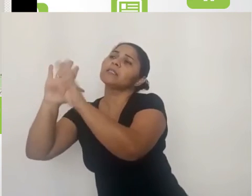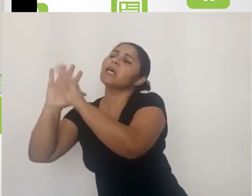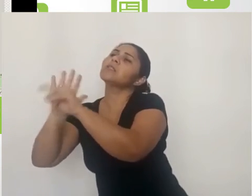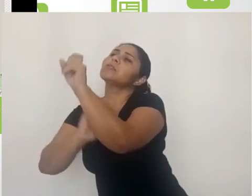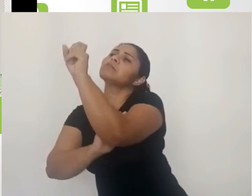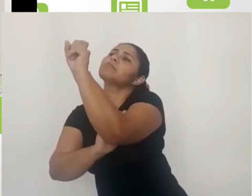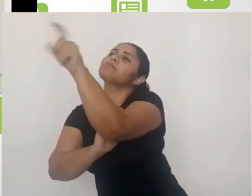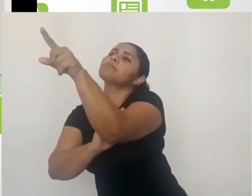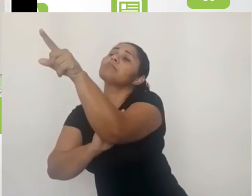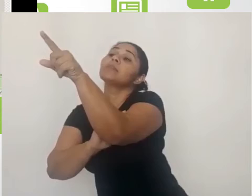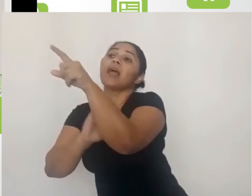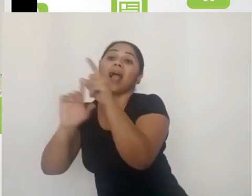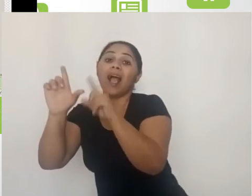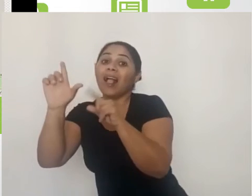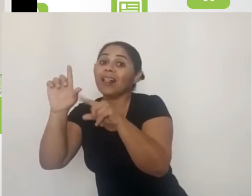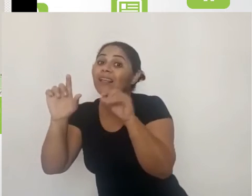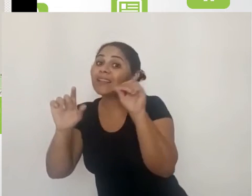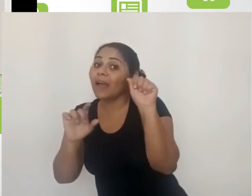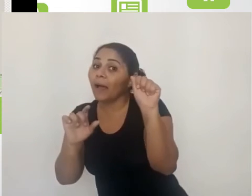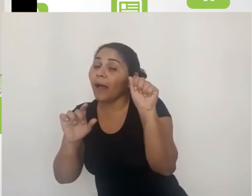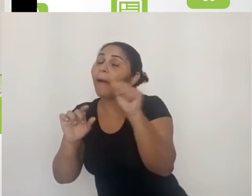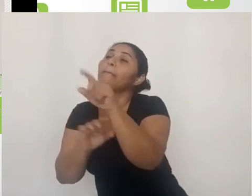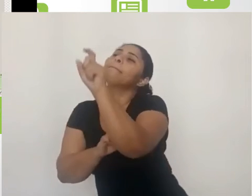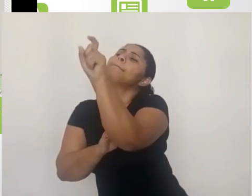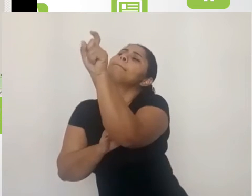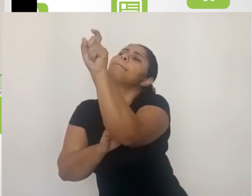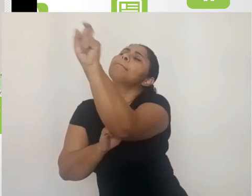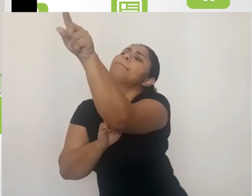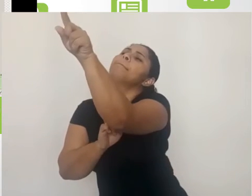Eu clico, a ferramenta de texto, ela é representada pela